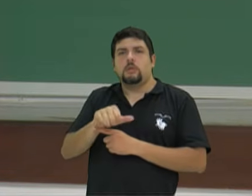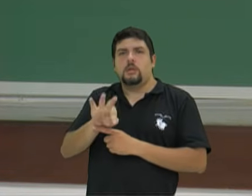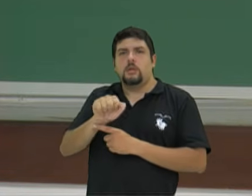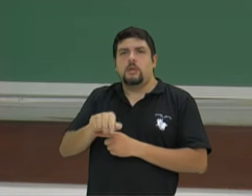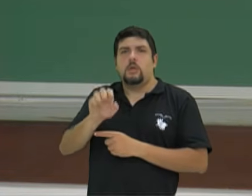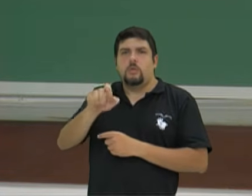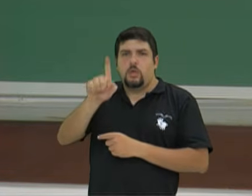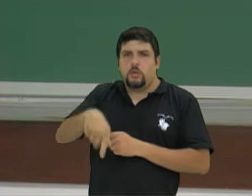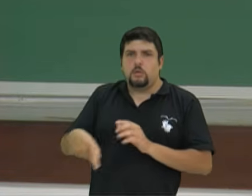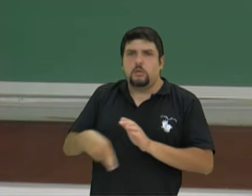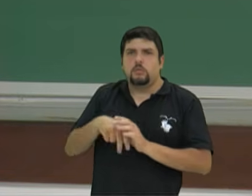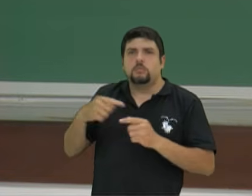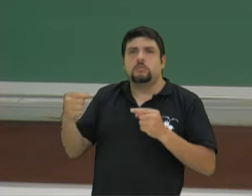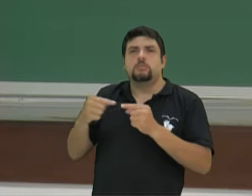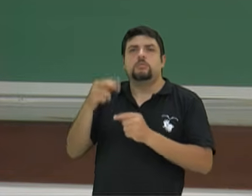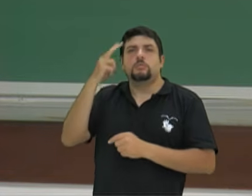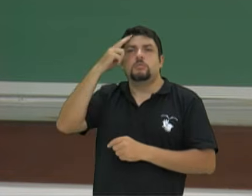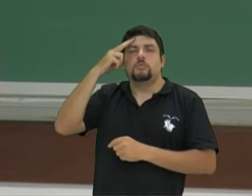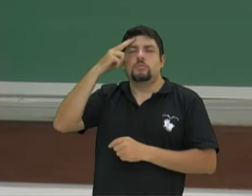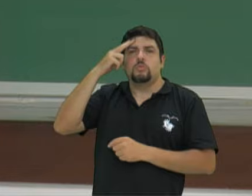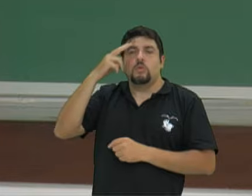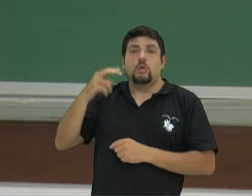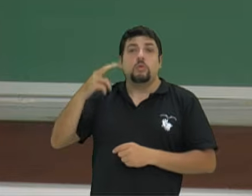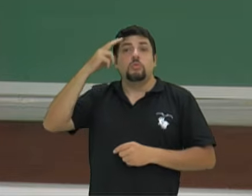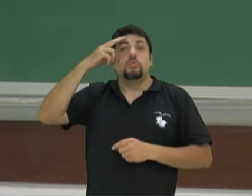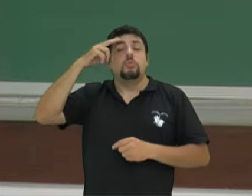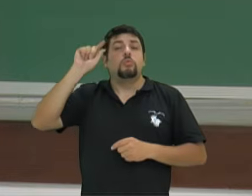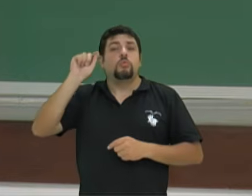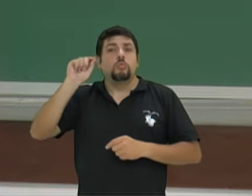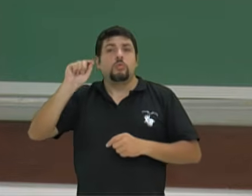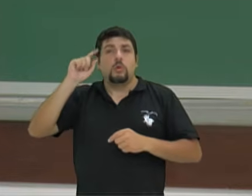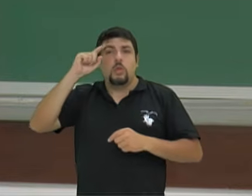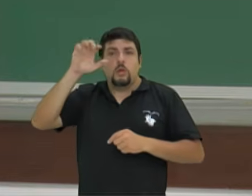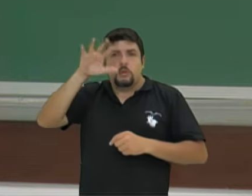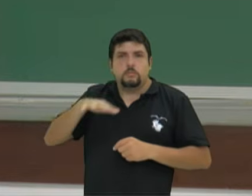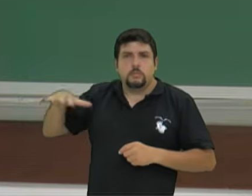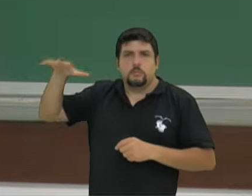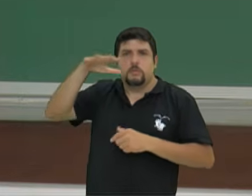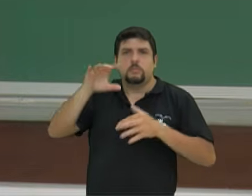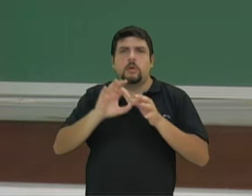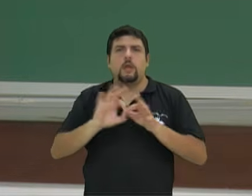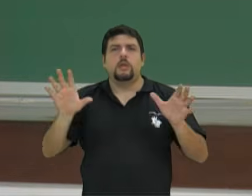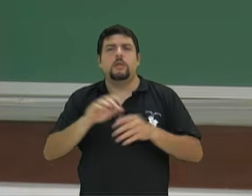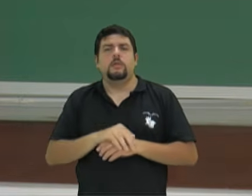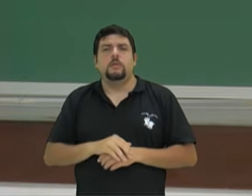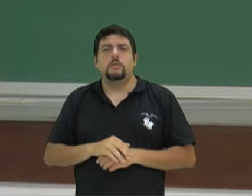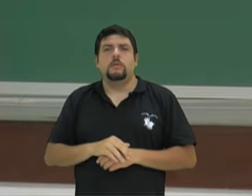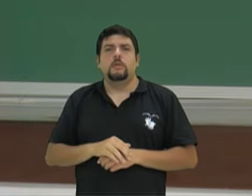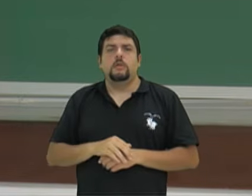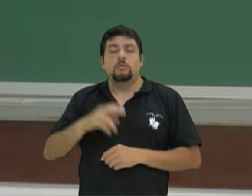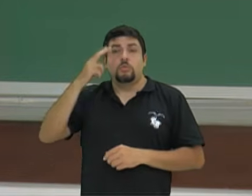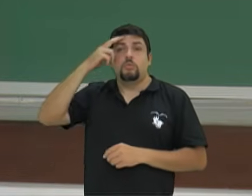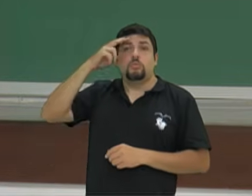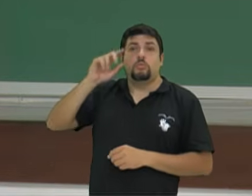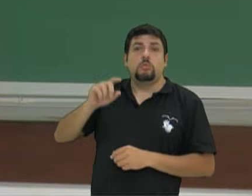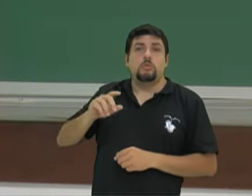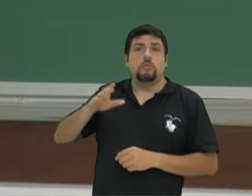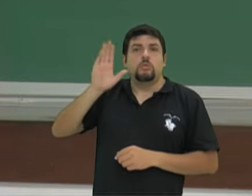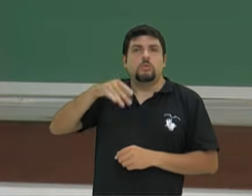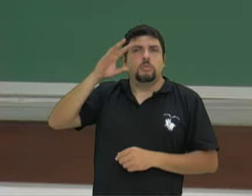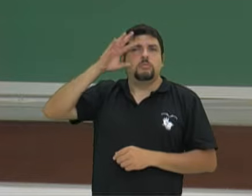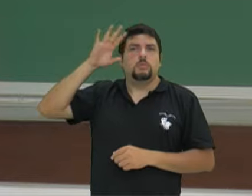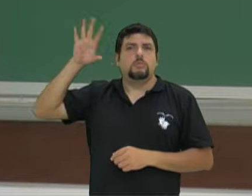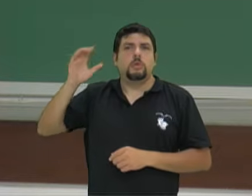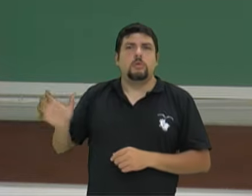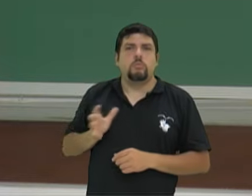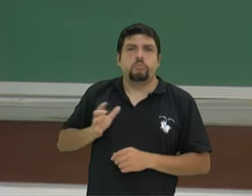O onírico é o sonho. E no nosso sonho, a gente pode tudo. Quem já foi rico no sonho, quem já foi pobre, né?